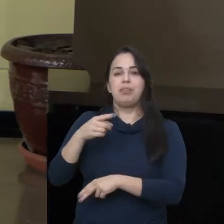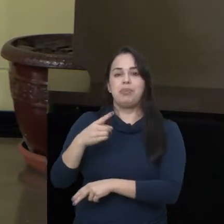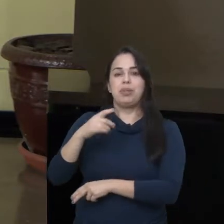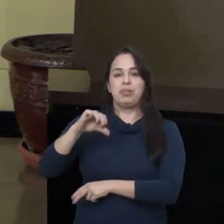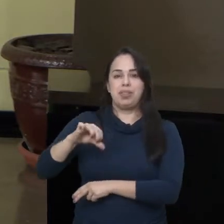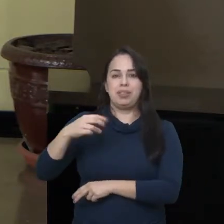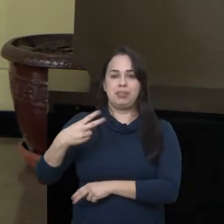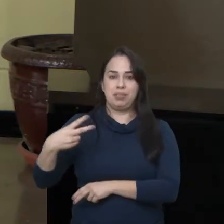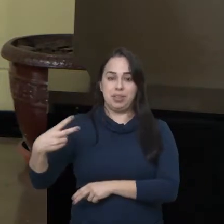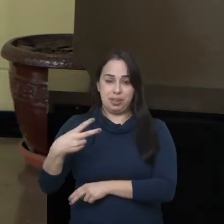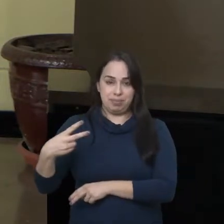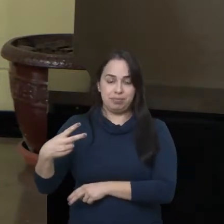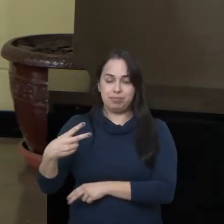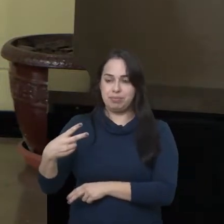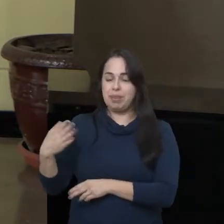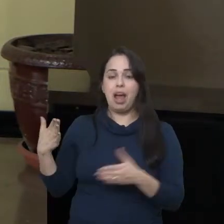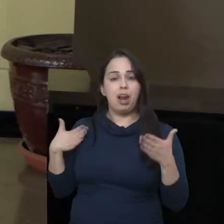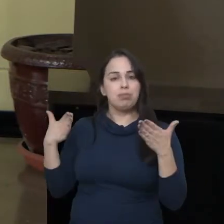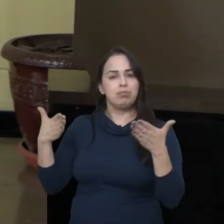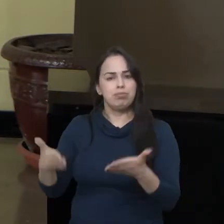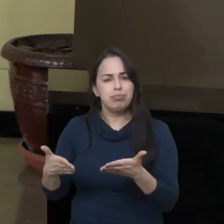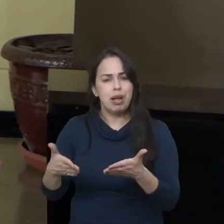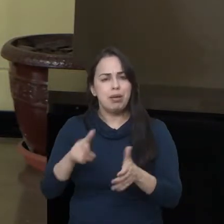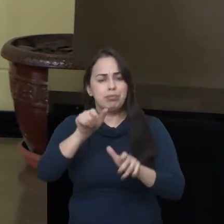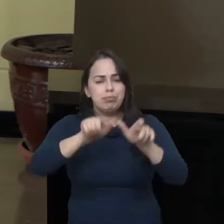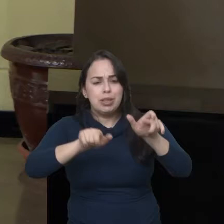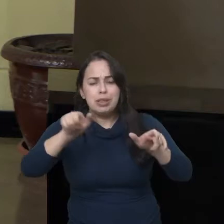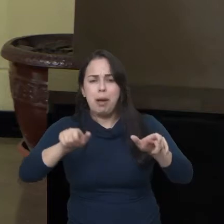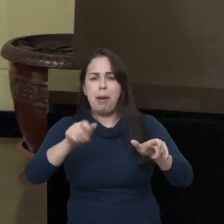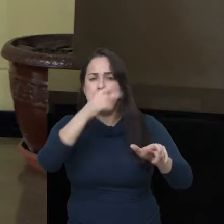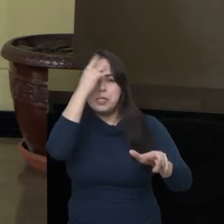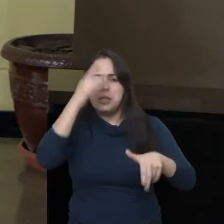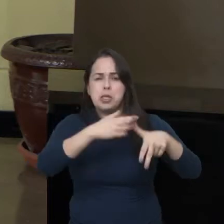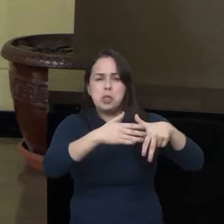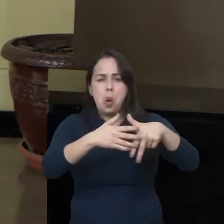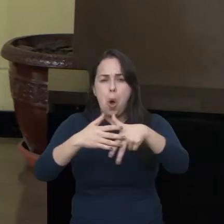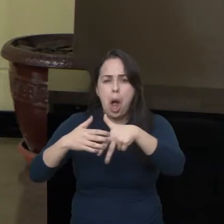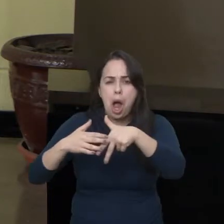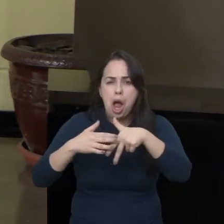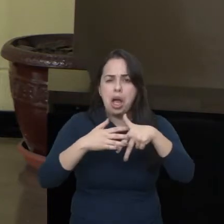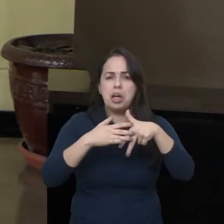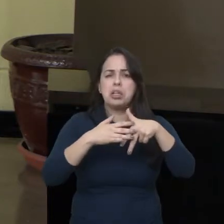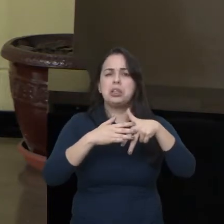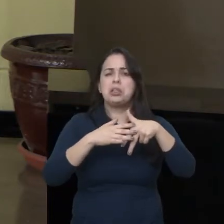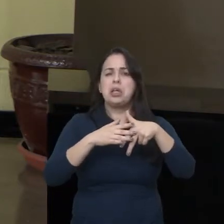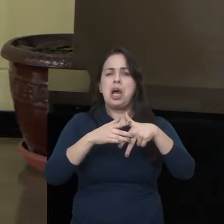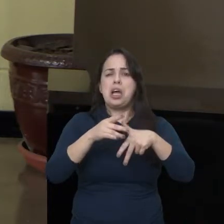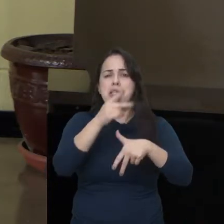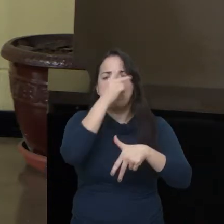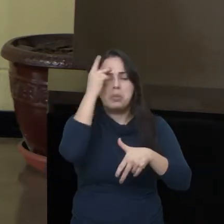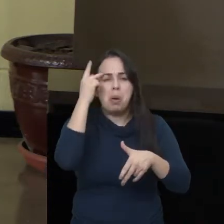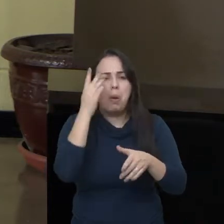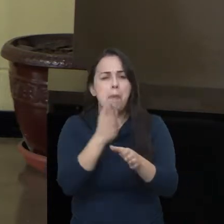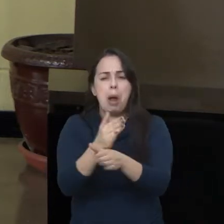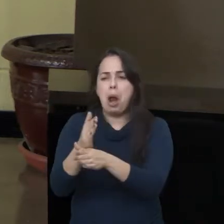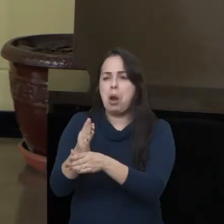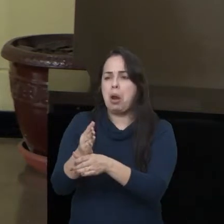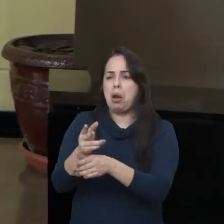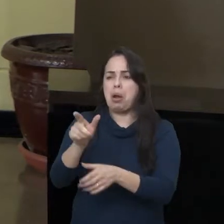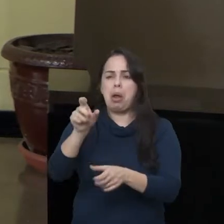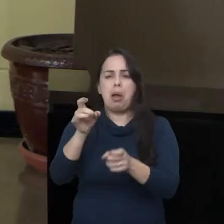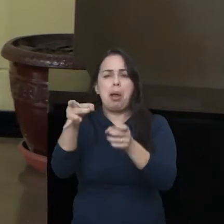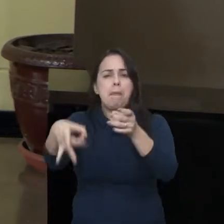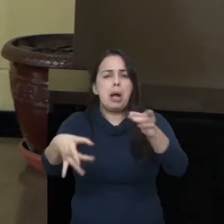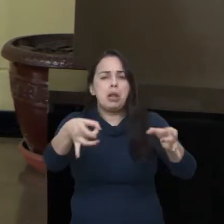ambiente muito promíscuo, muitos doentes jogados pelas ruas,